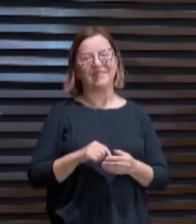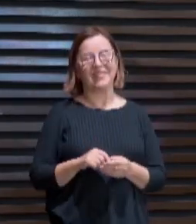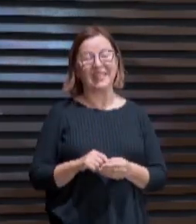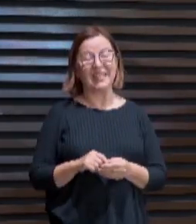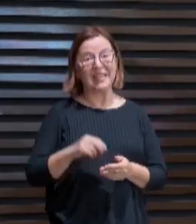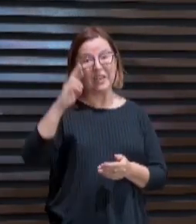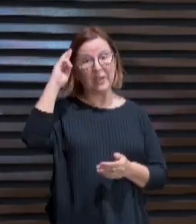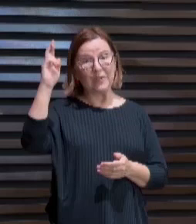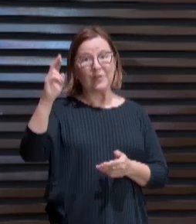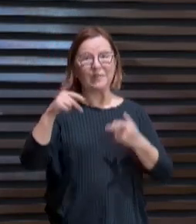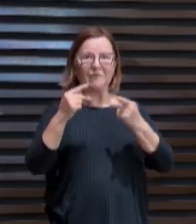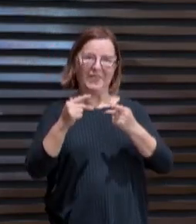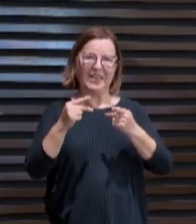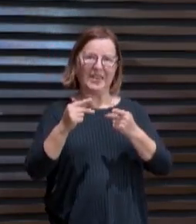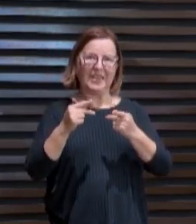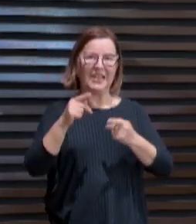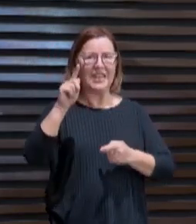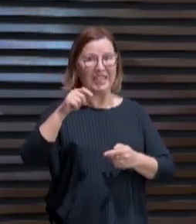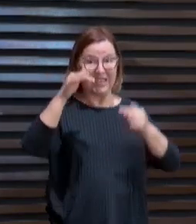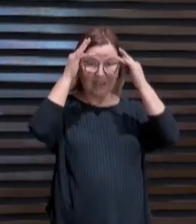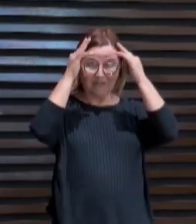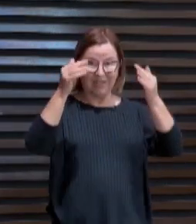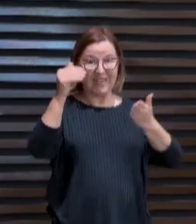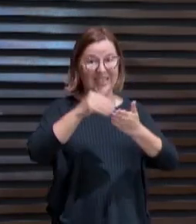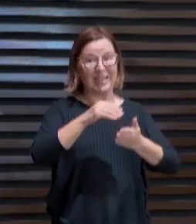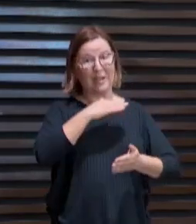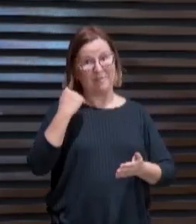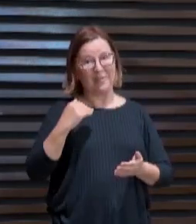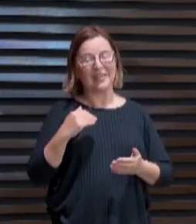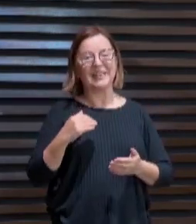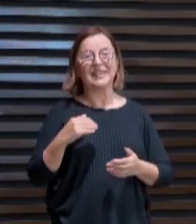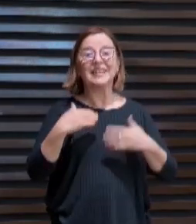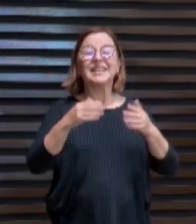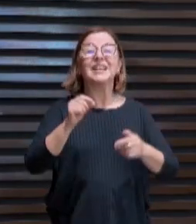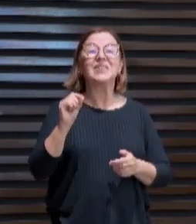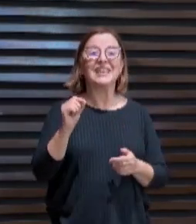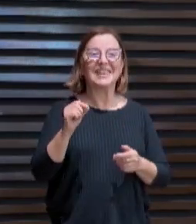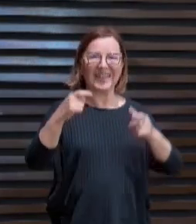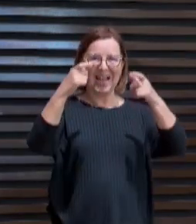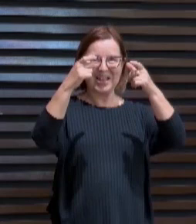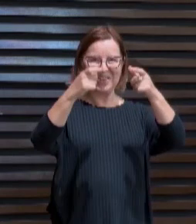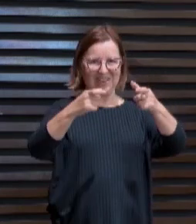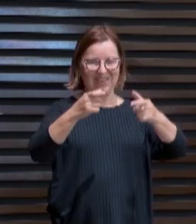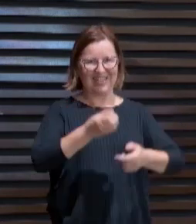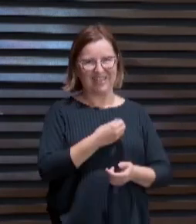até a morte e dar-te-ei a coroa de louros? Não. A coroa da vida, né? A palavra coroa significa